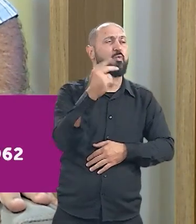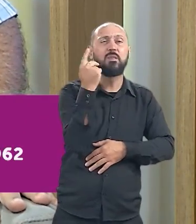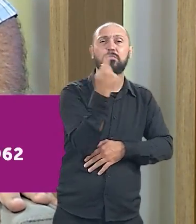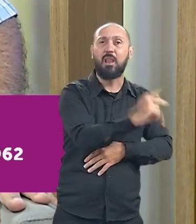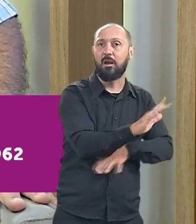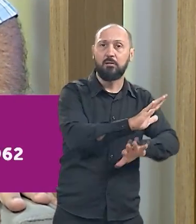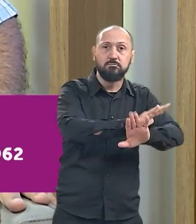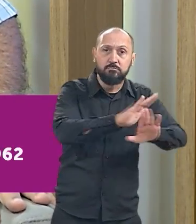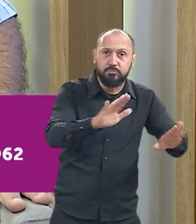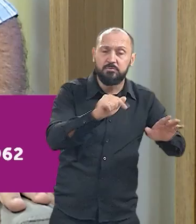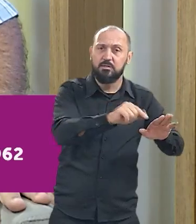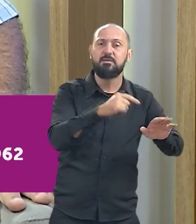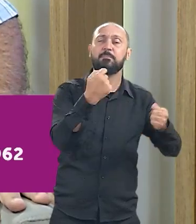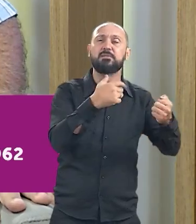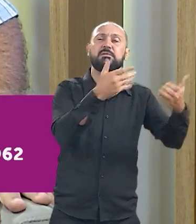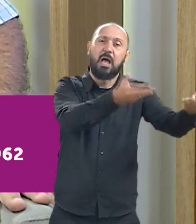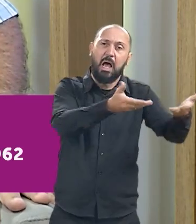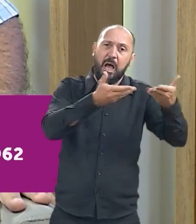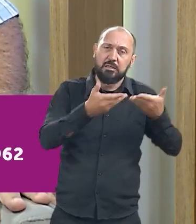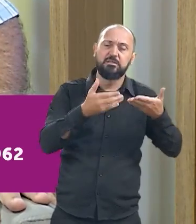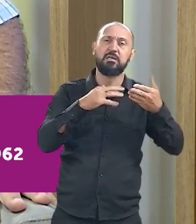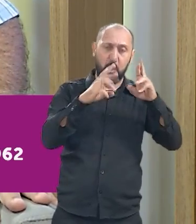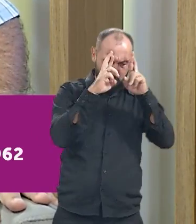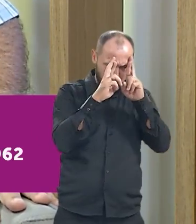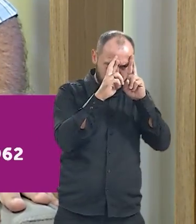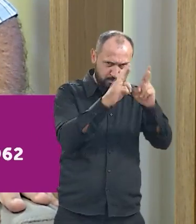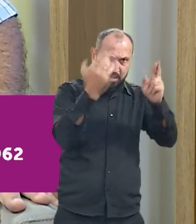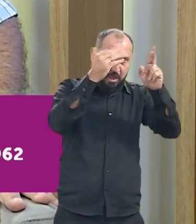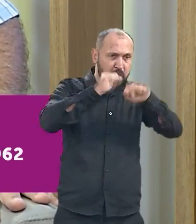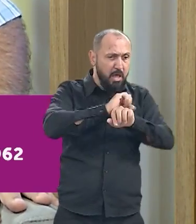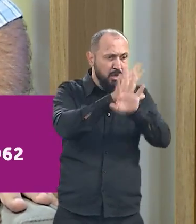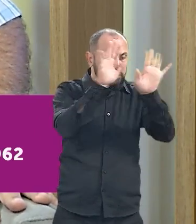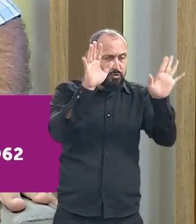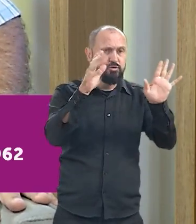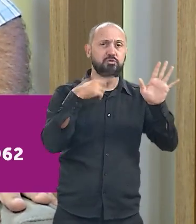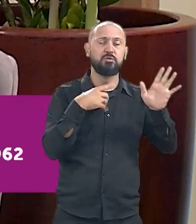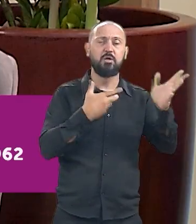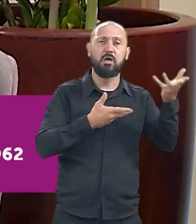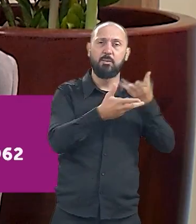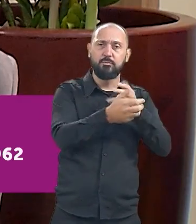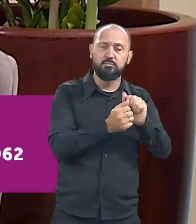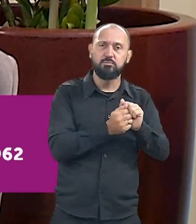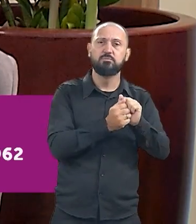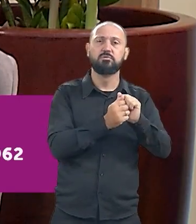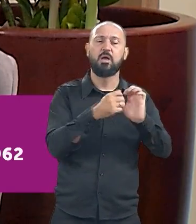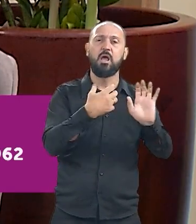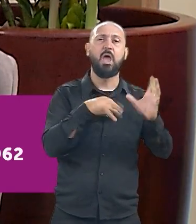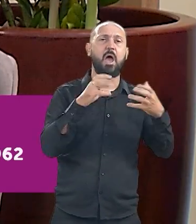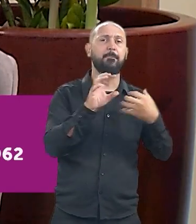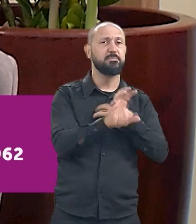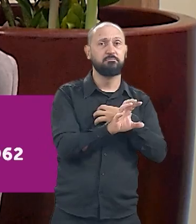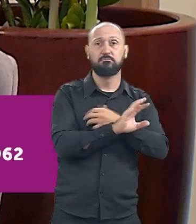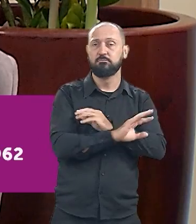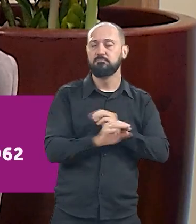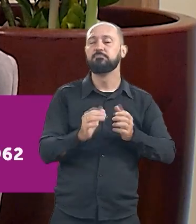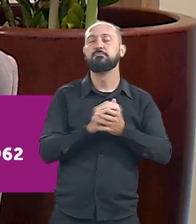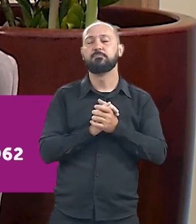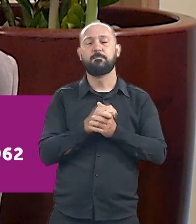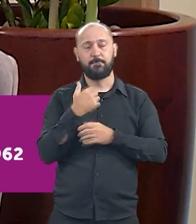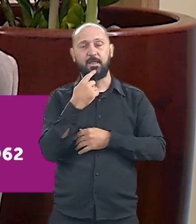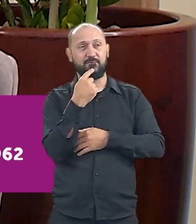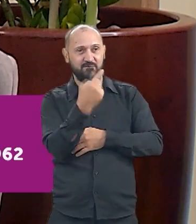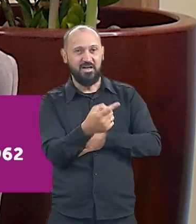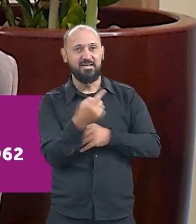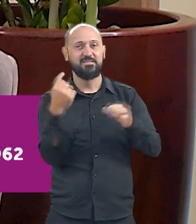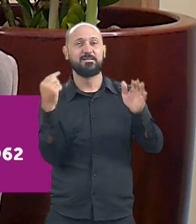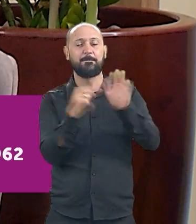com respeito, compreensão, privacidade, empatia. Certo, e eu ia comentar isso na pergunta anterior, que eu